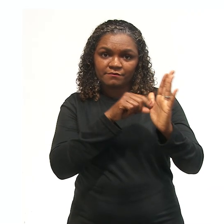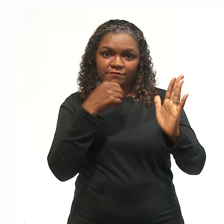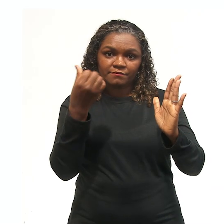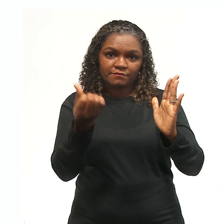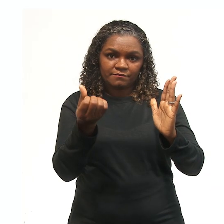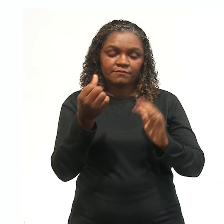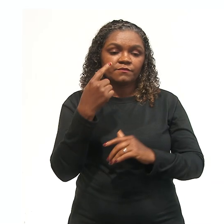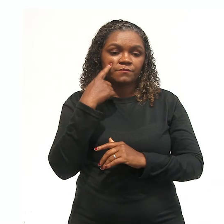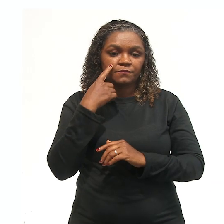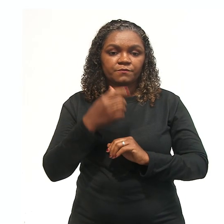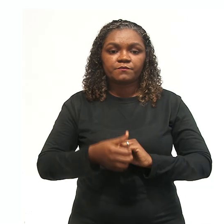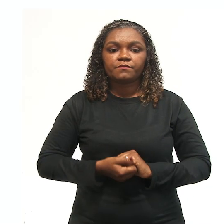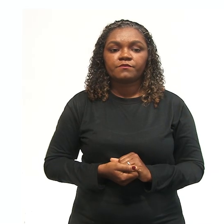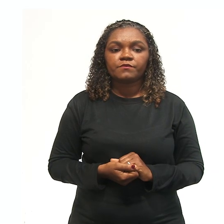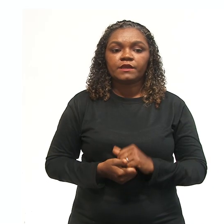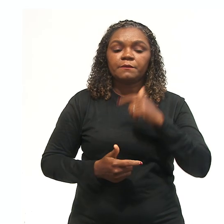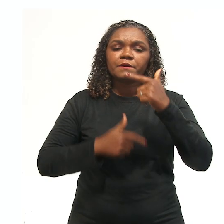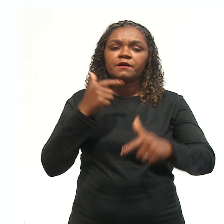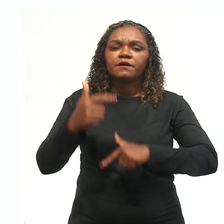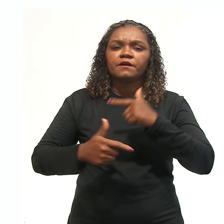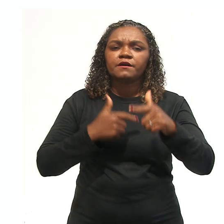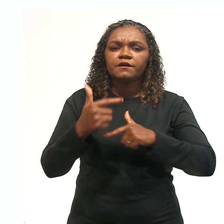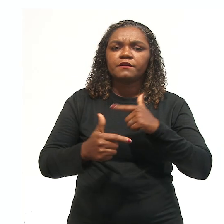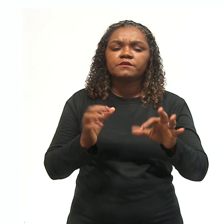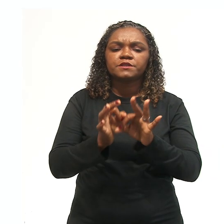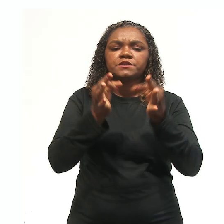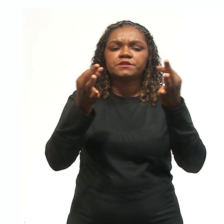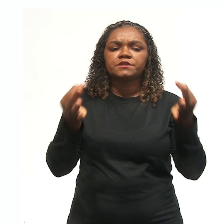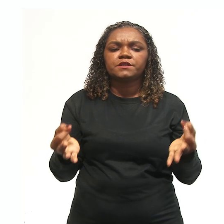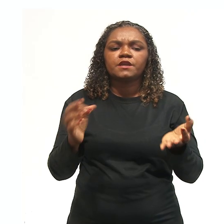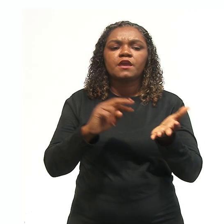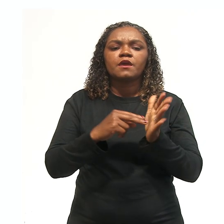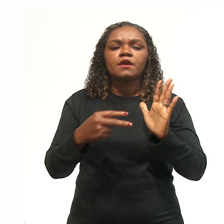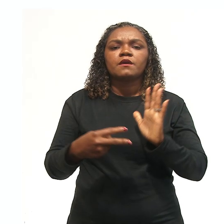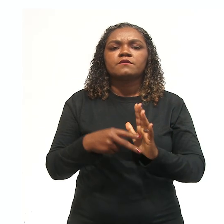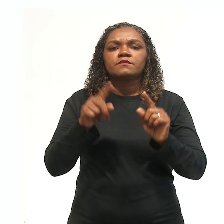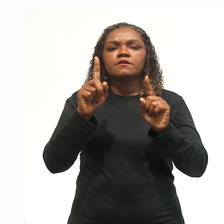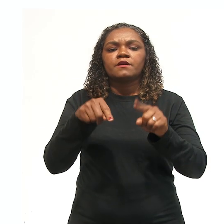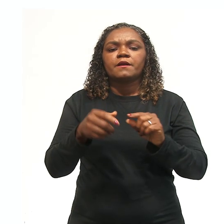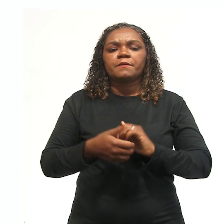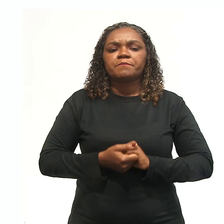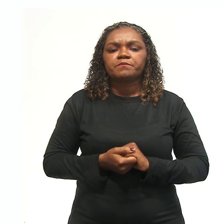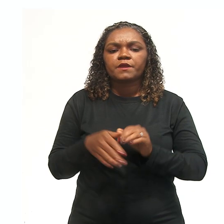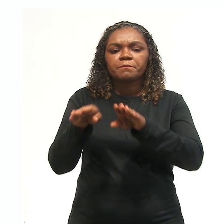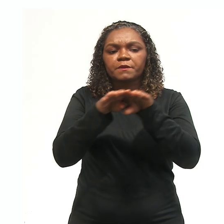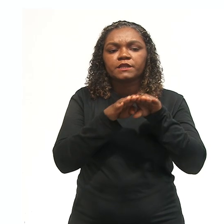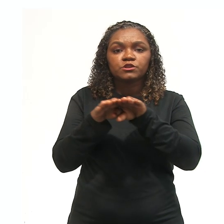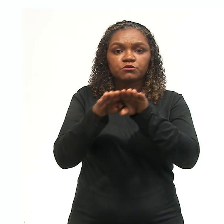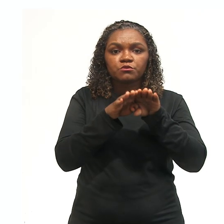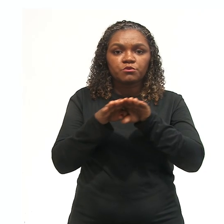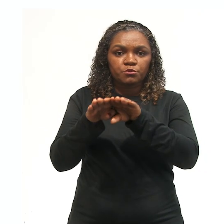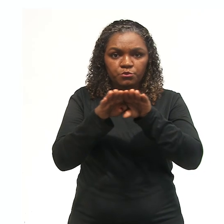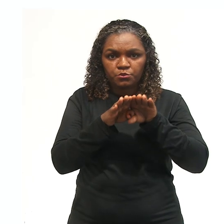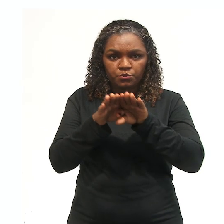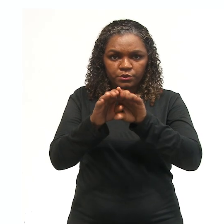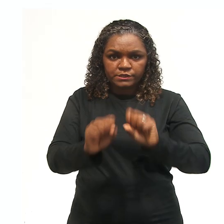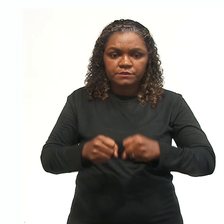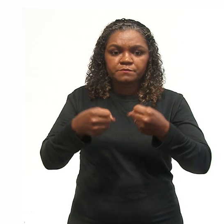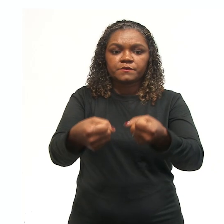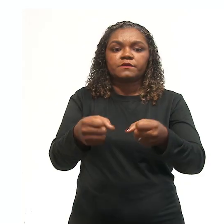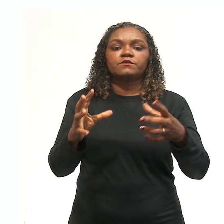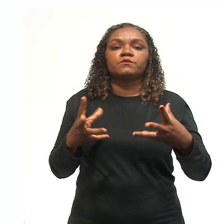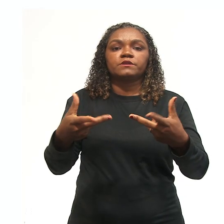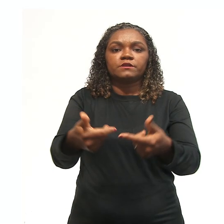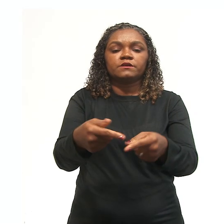que serviço comum seriam aqueles que possuam padrões de desempenho ou de